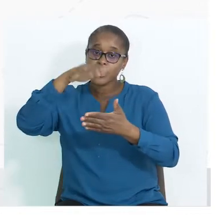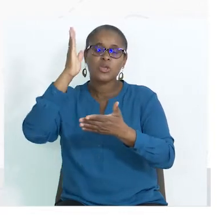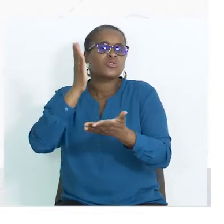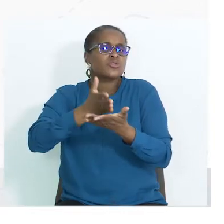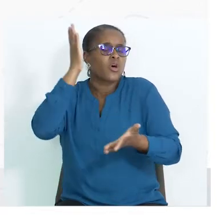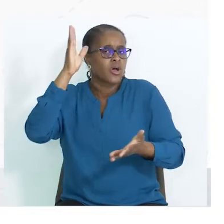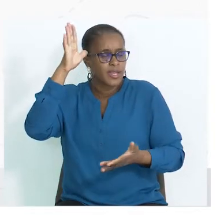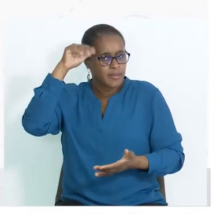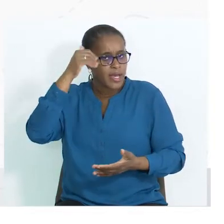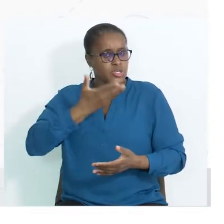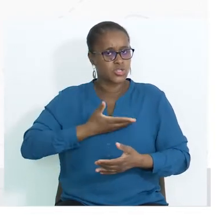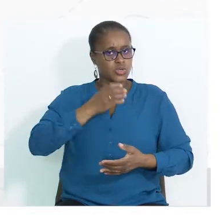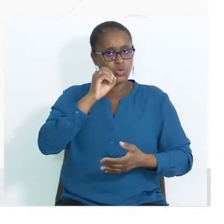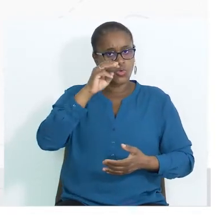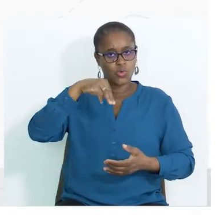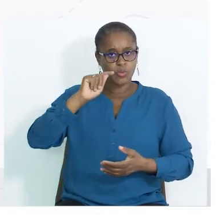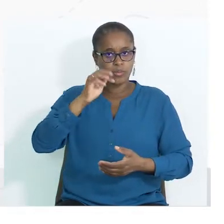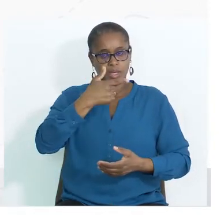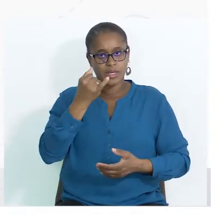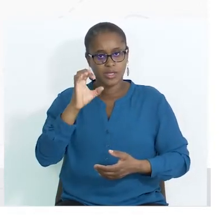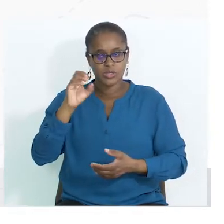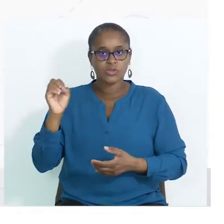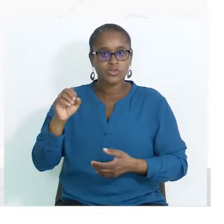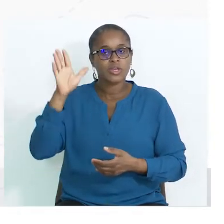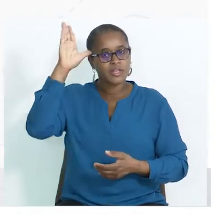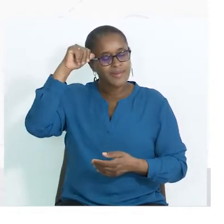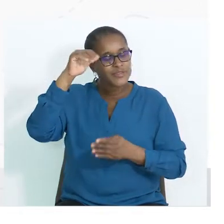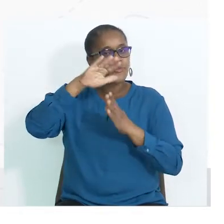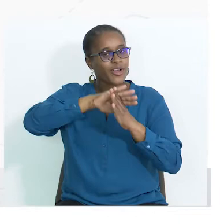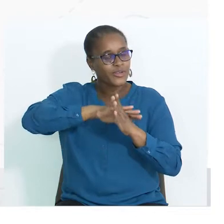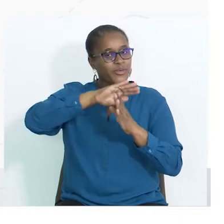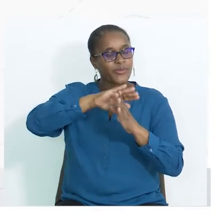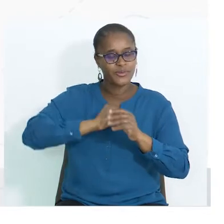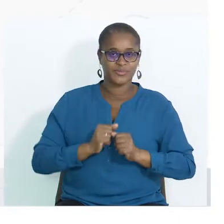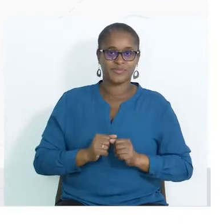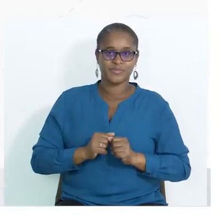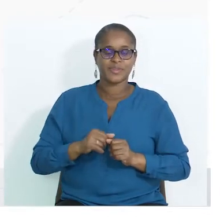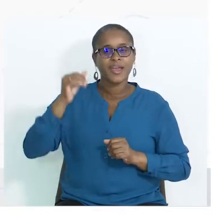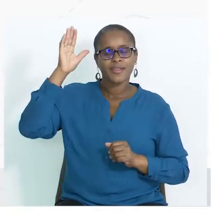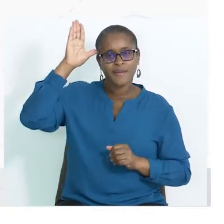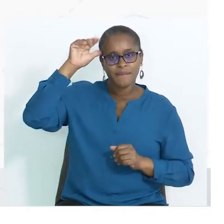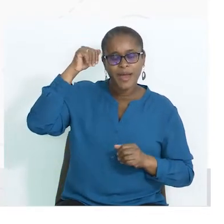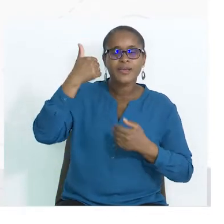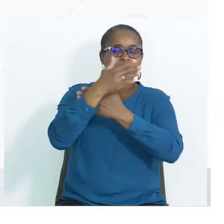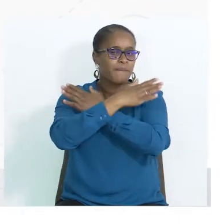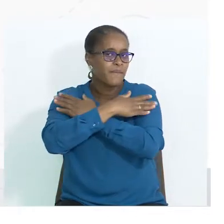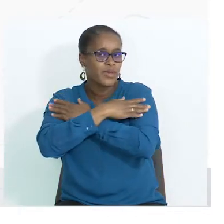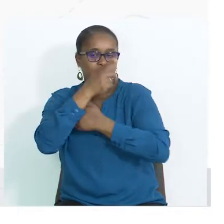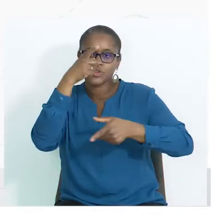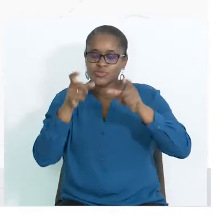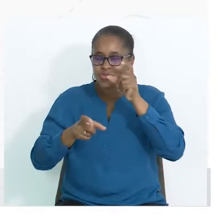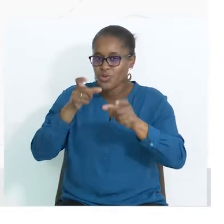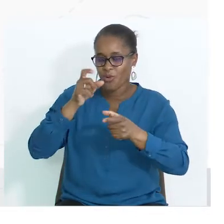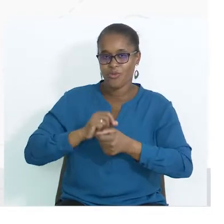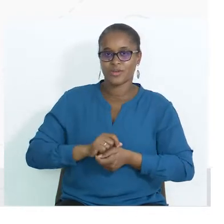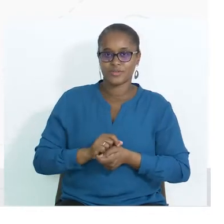pena os animais domésticos aqueles que são doces aqueles que são amigos